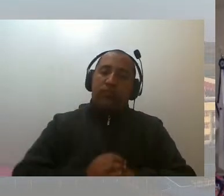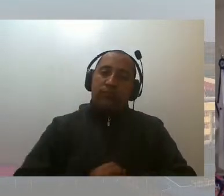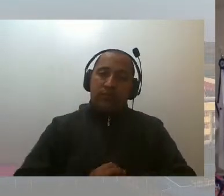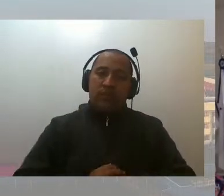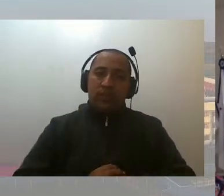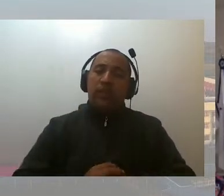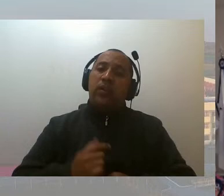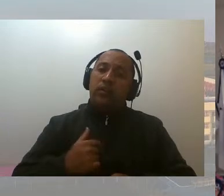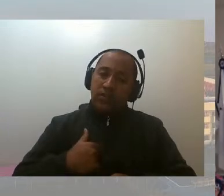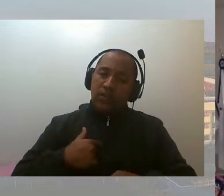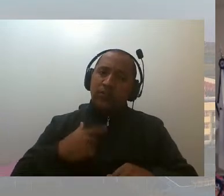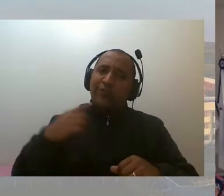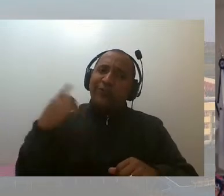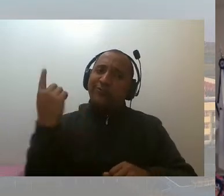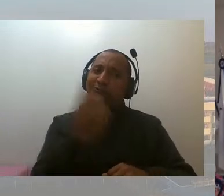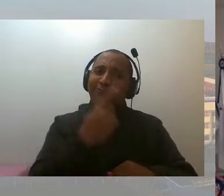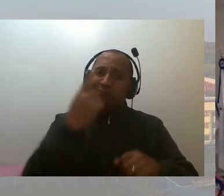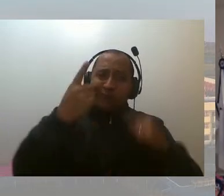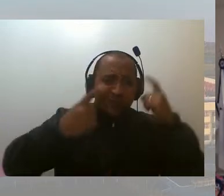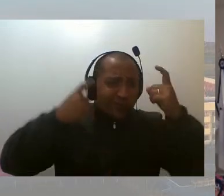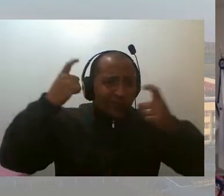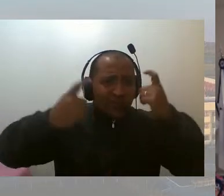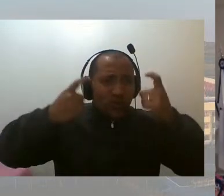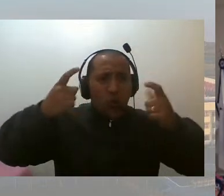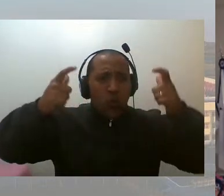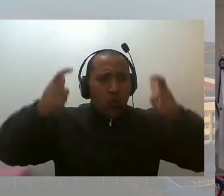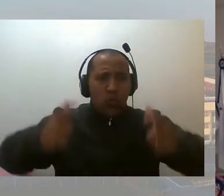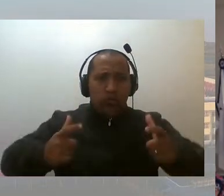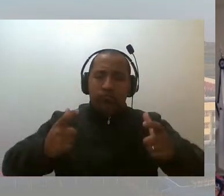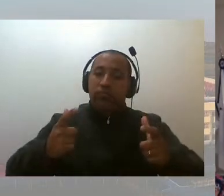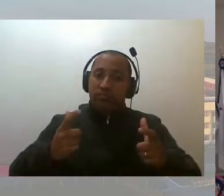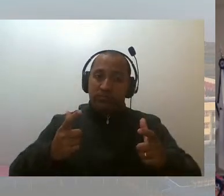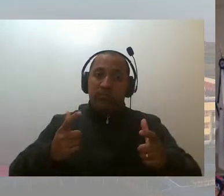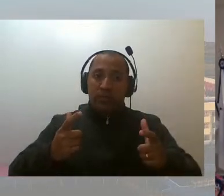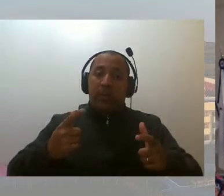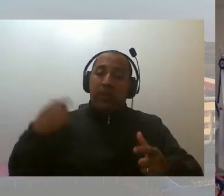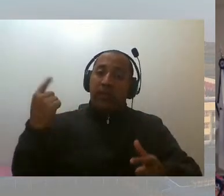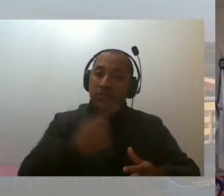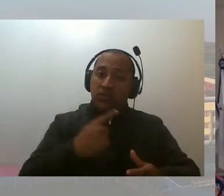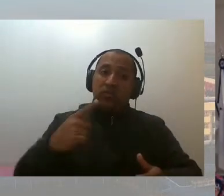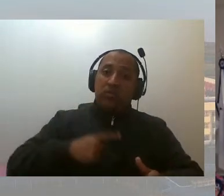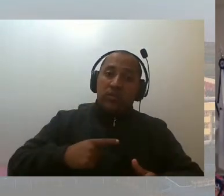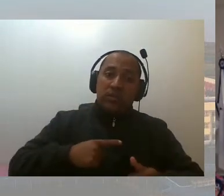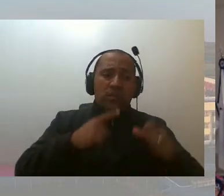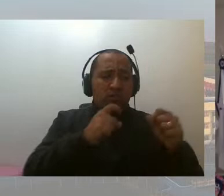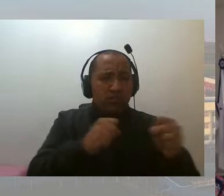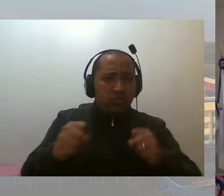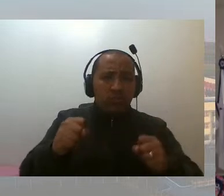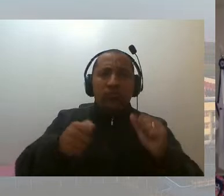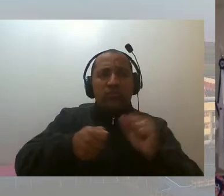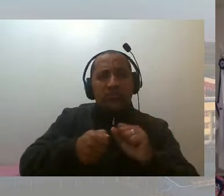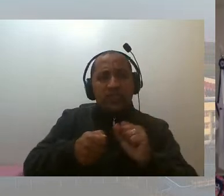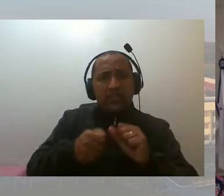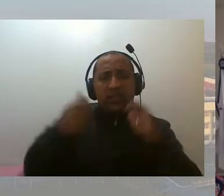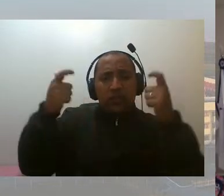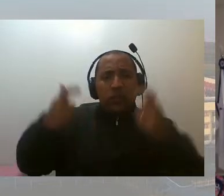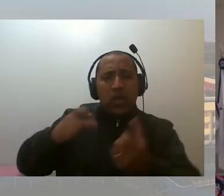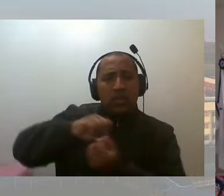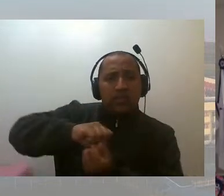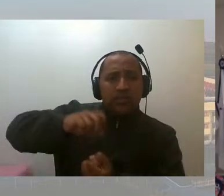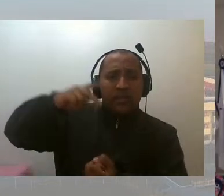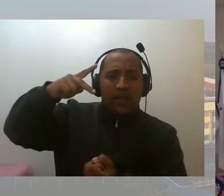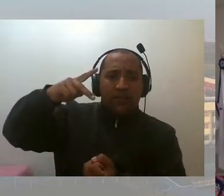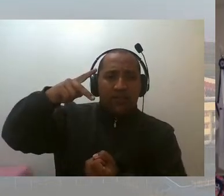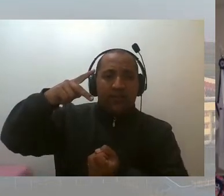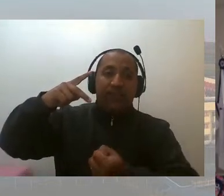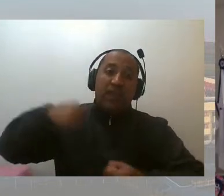eu acho que a preocupação maior não é com o local, pelo menos que eu tenho, é as condições que a gente terá para realizar o CIEP, né? Eu lembro que a